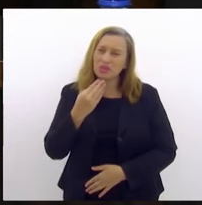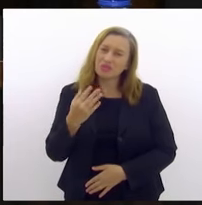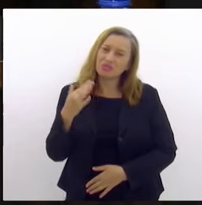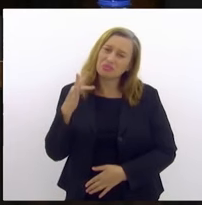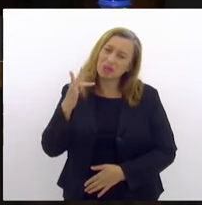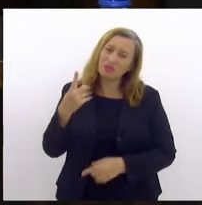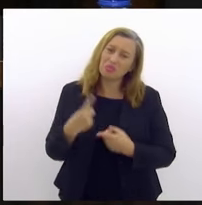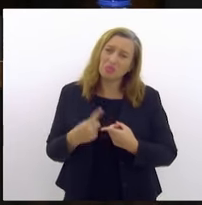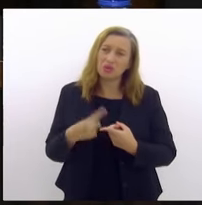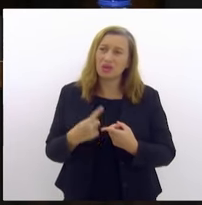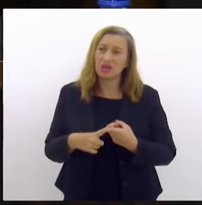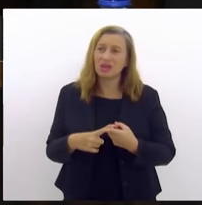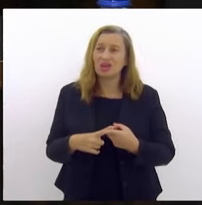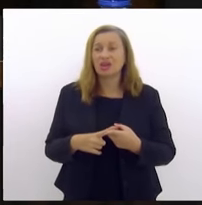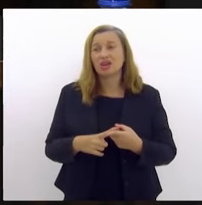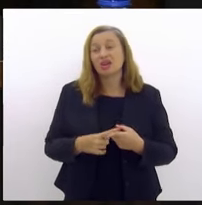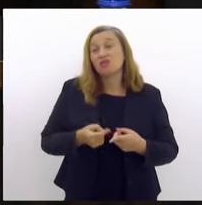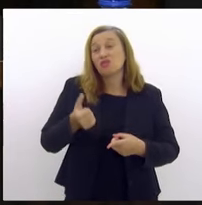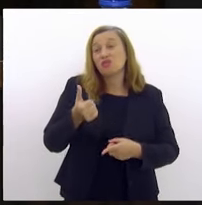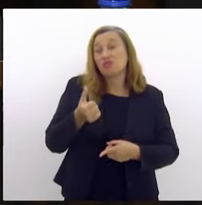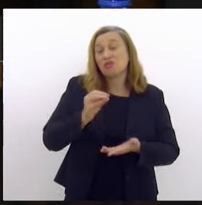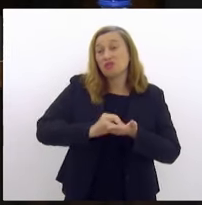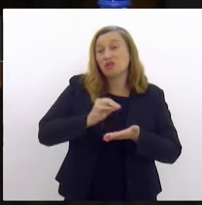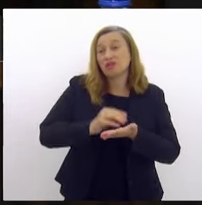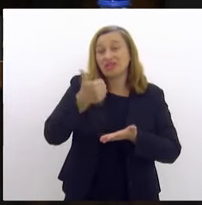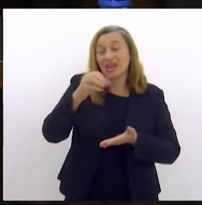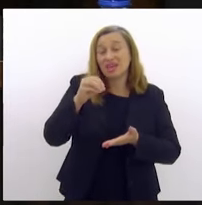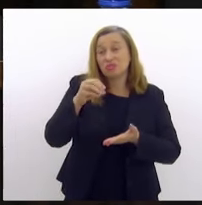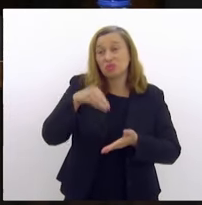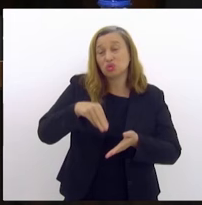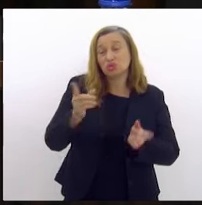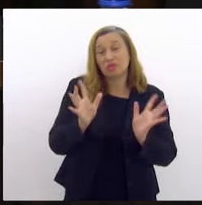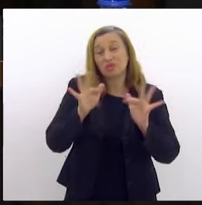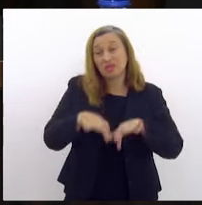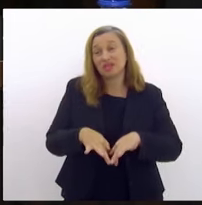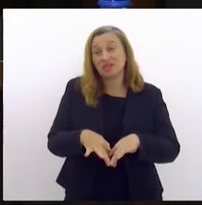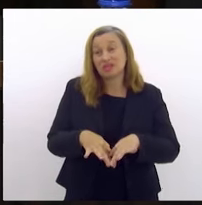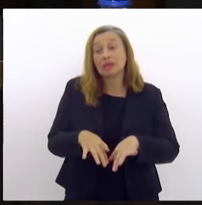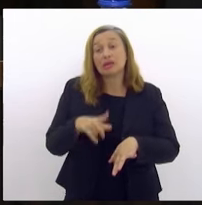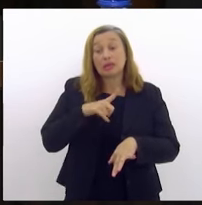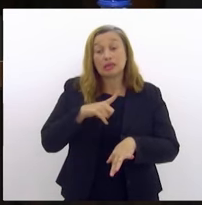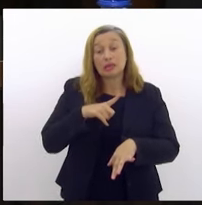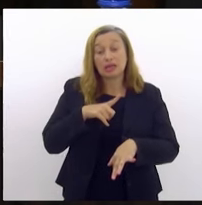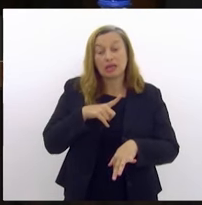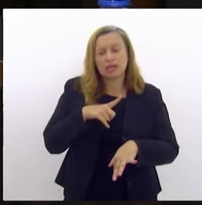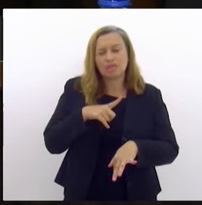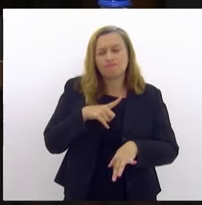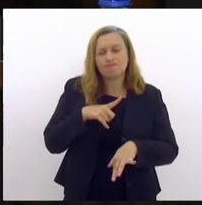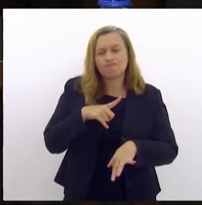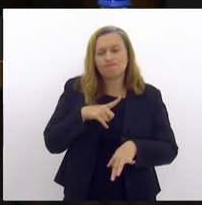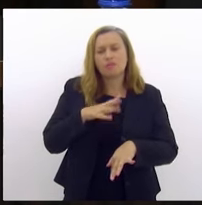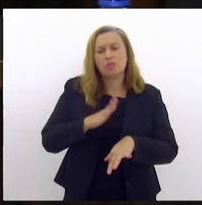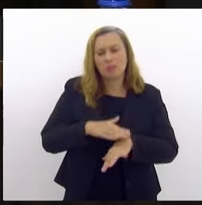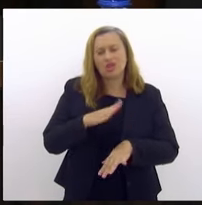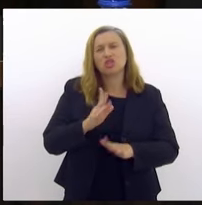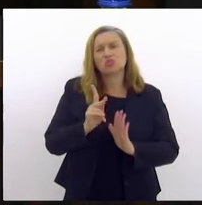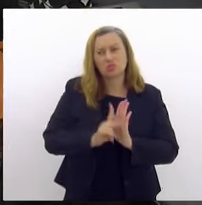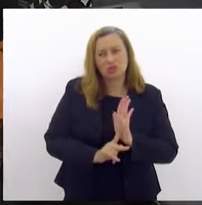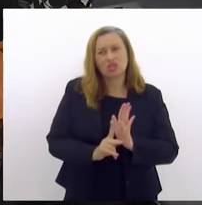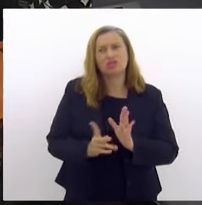breve, porque a sessão só tem, falta 10 minutos para encerrar e a gente ainda tem temos mais projetos na